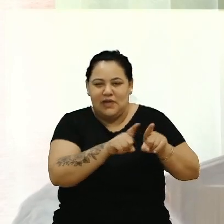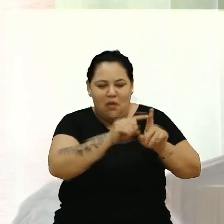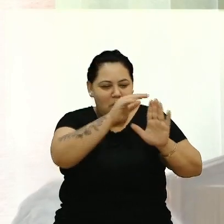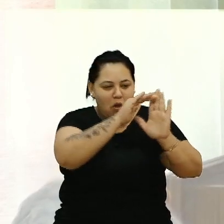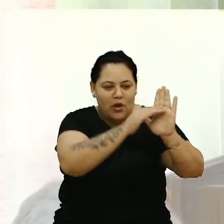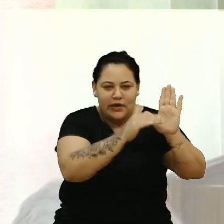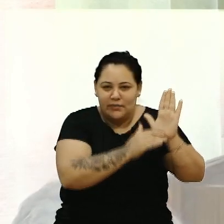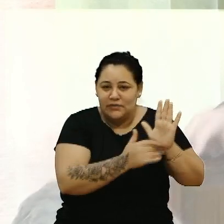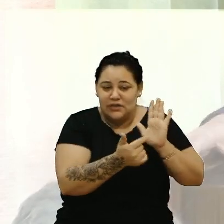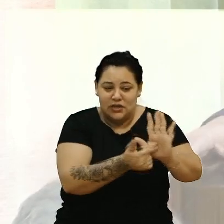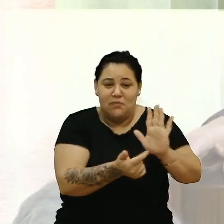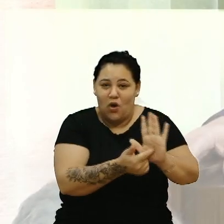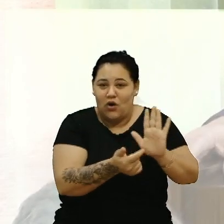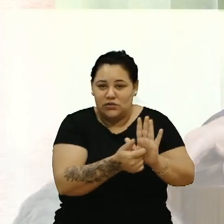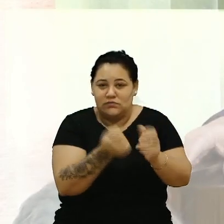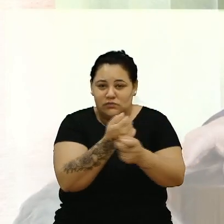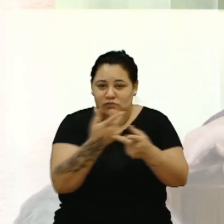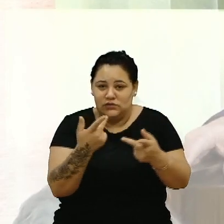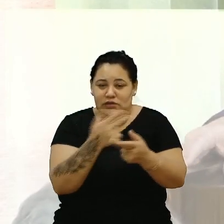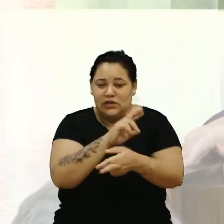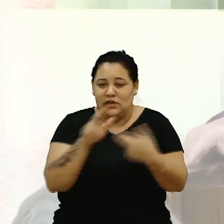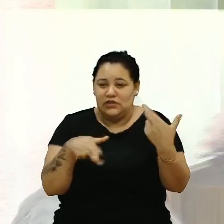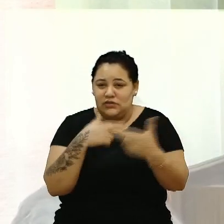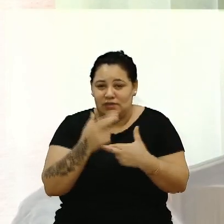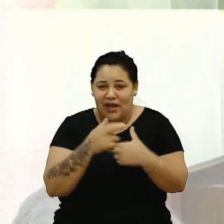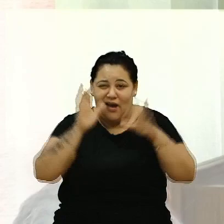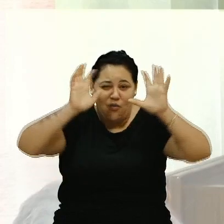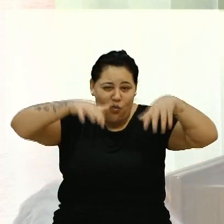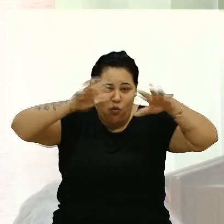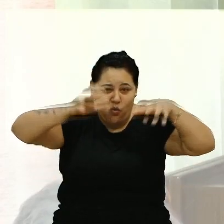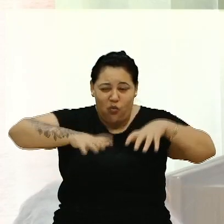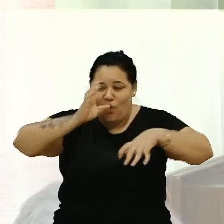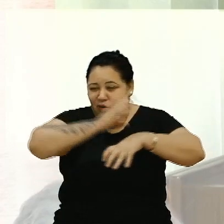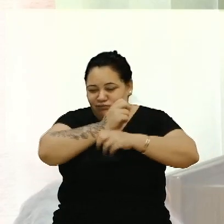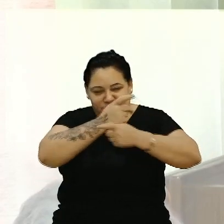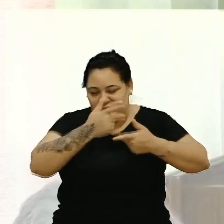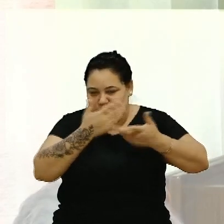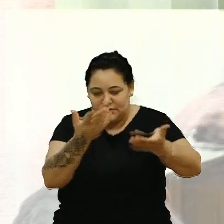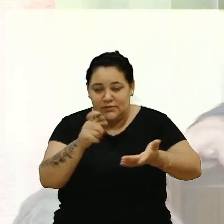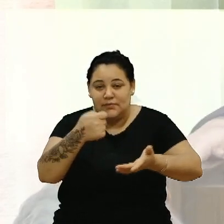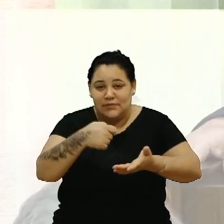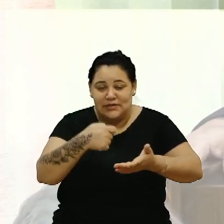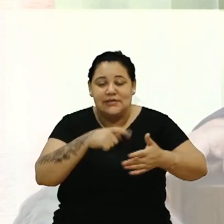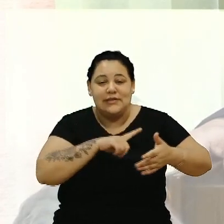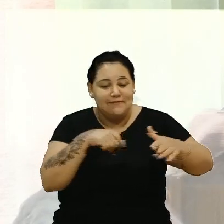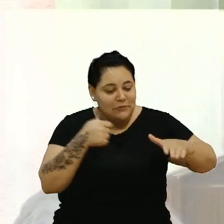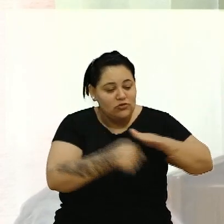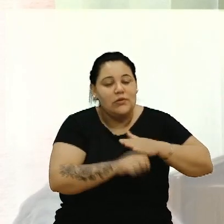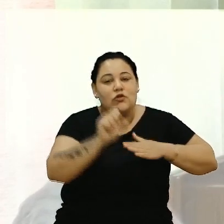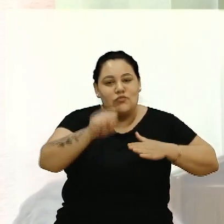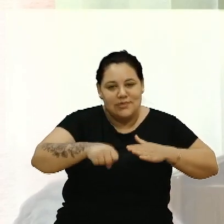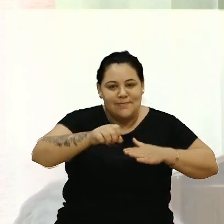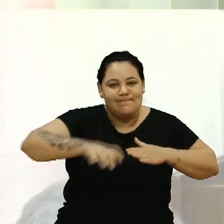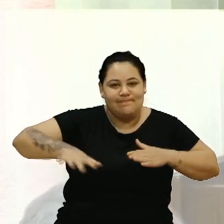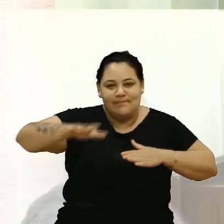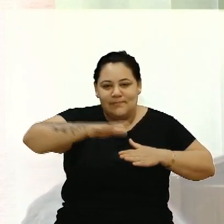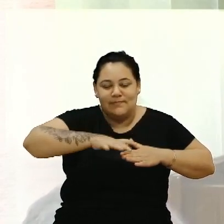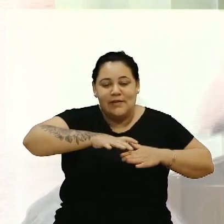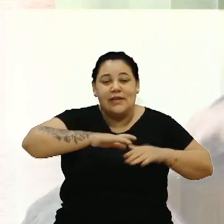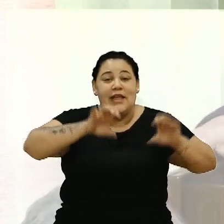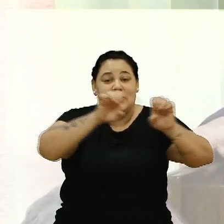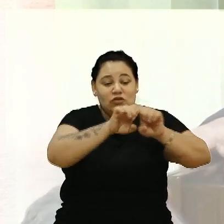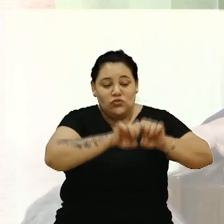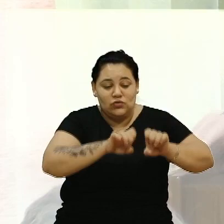que identificam a questão climática com antecedência, mas nós temos que ter muito mais investimentos, não só na infraestrutura,